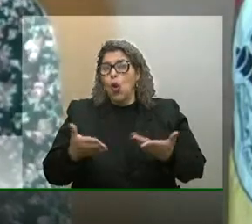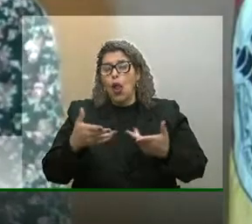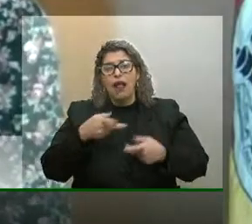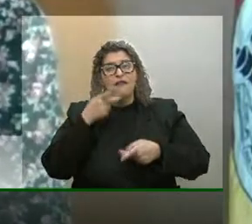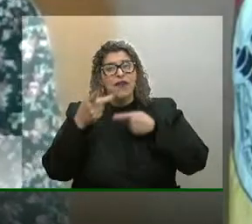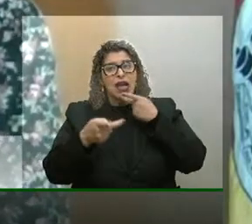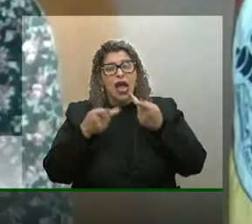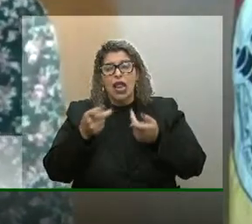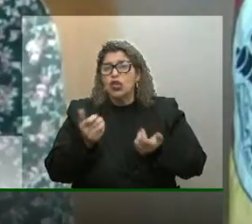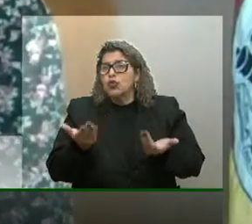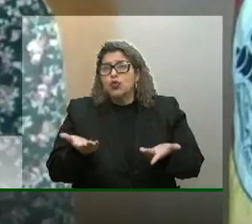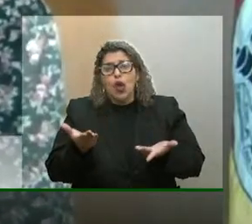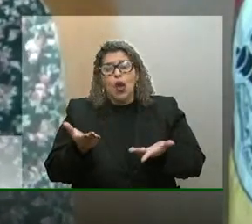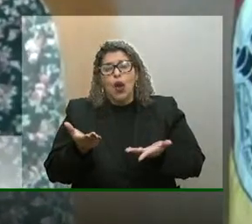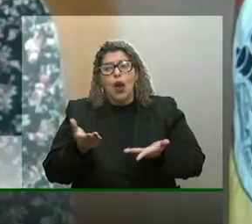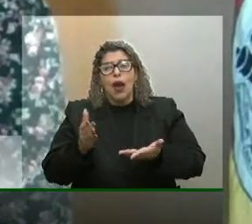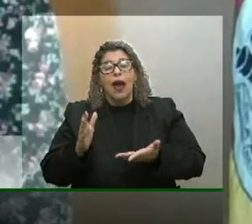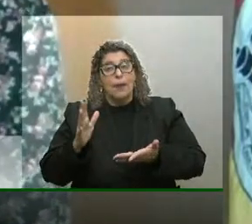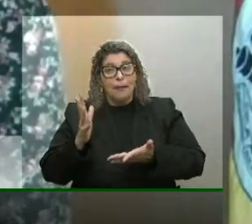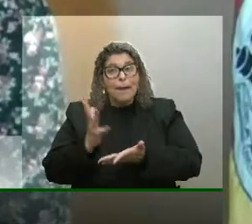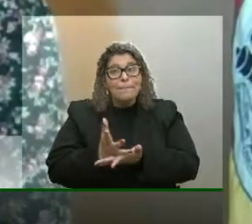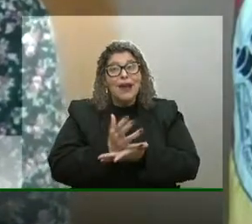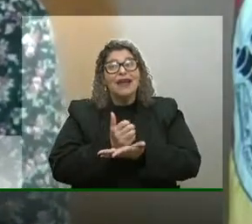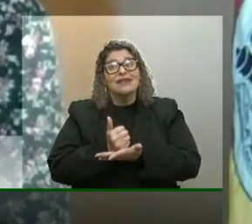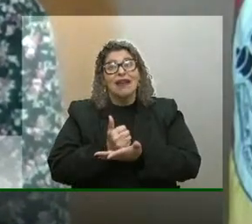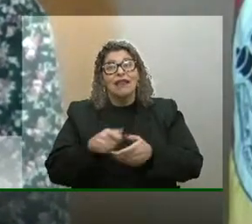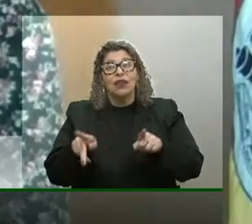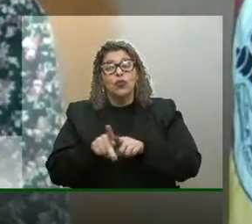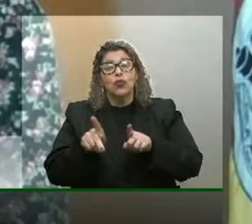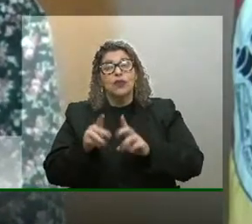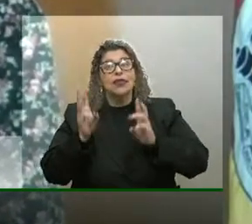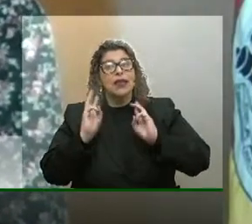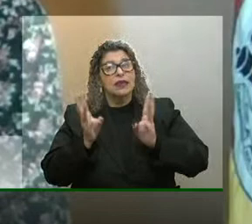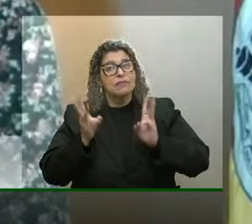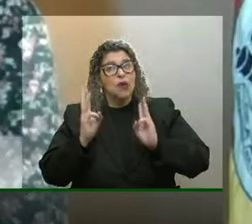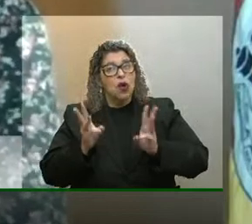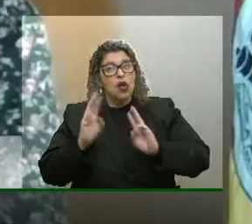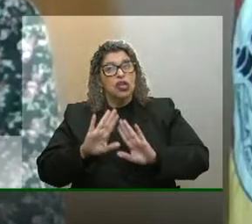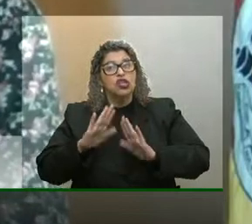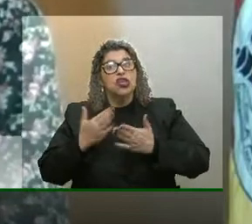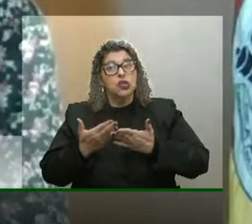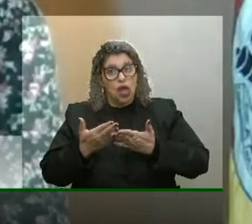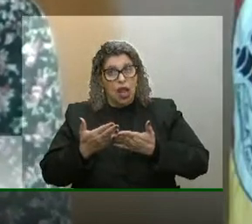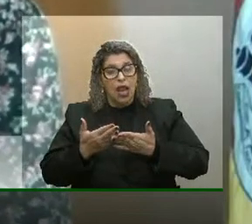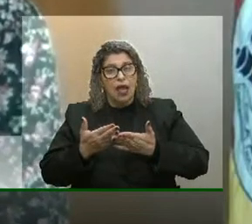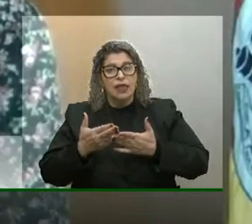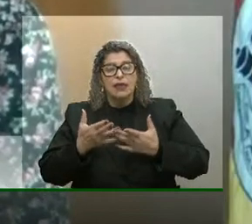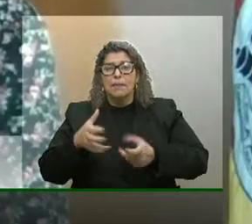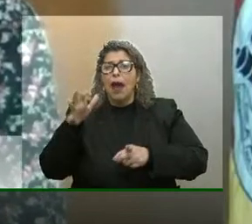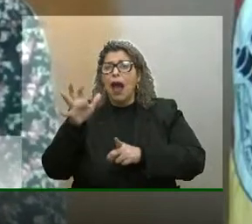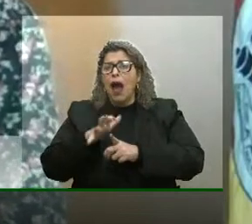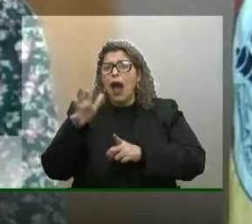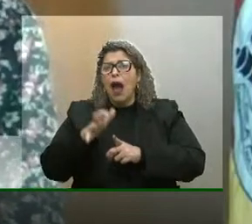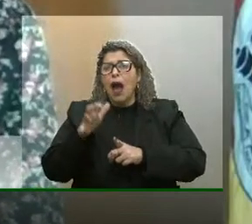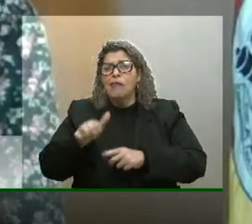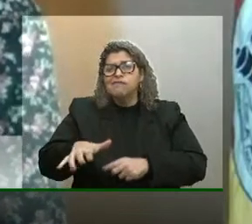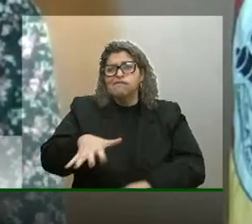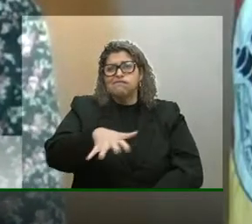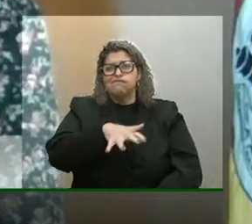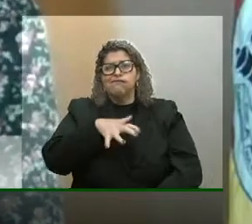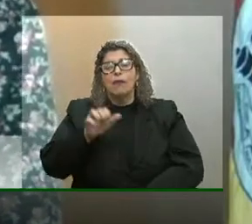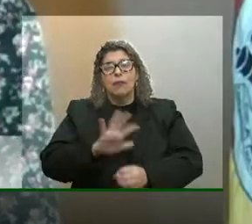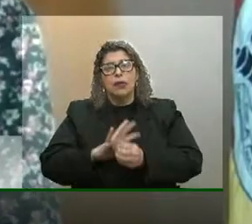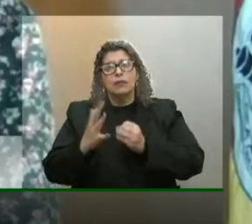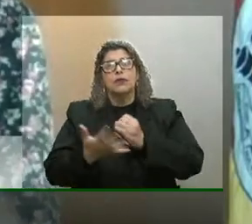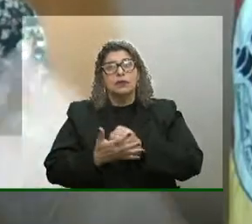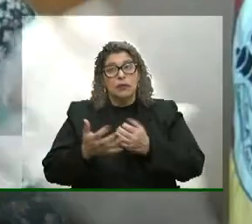de uma parcela que é o transporte escolar, mas infelizmente nós temos setores que foram grandemente atingidos pela pandemia porque